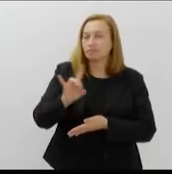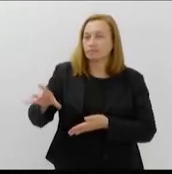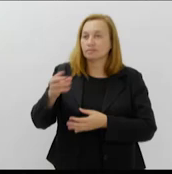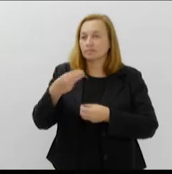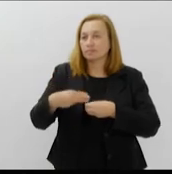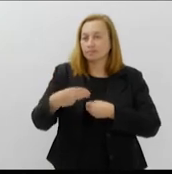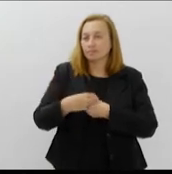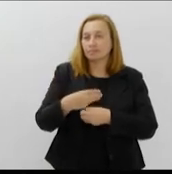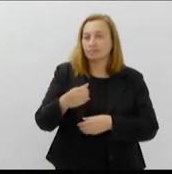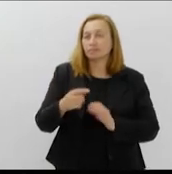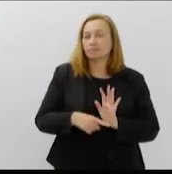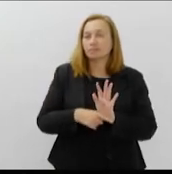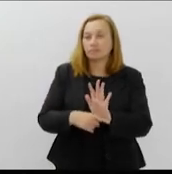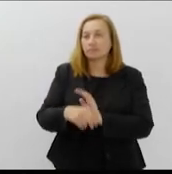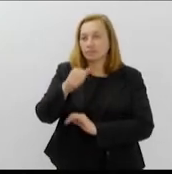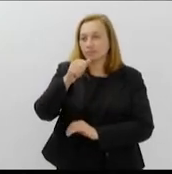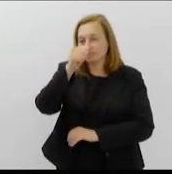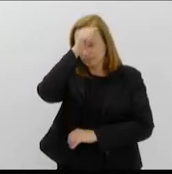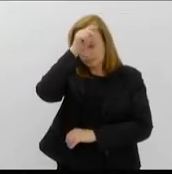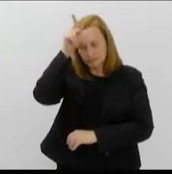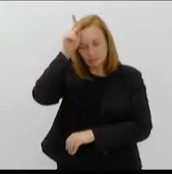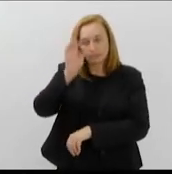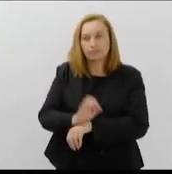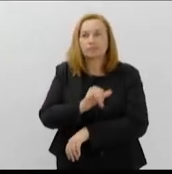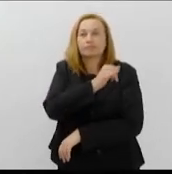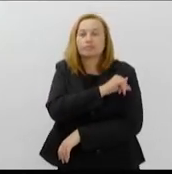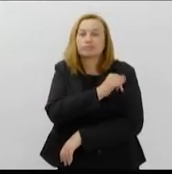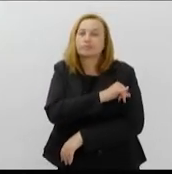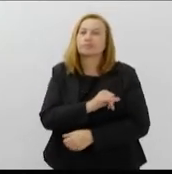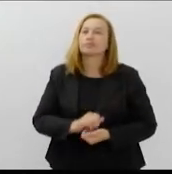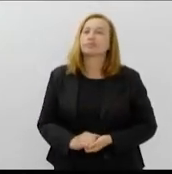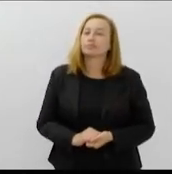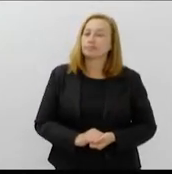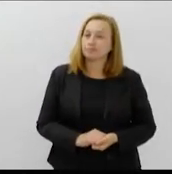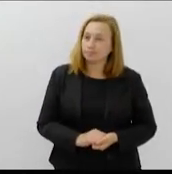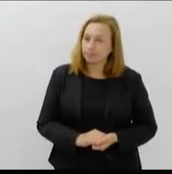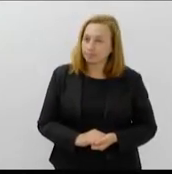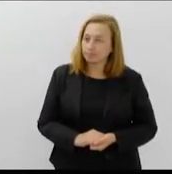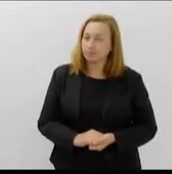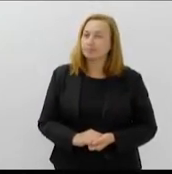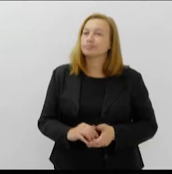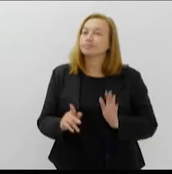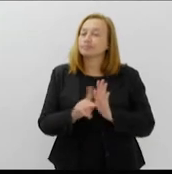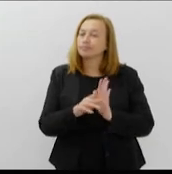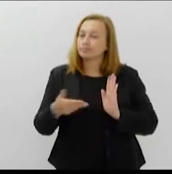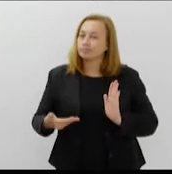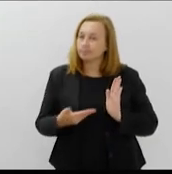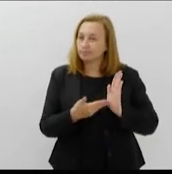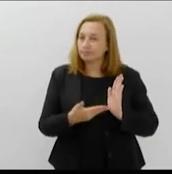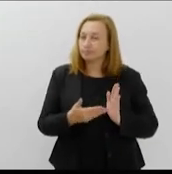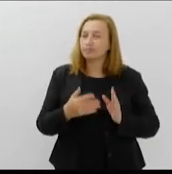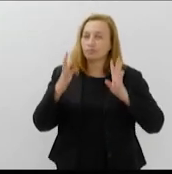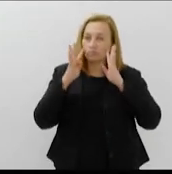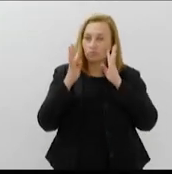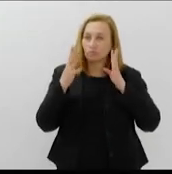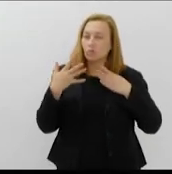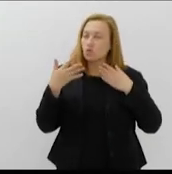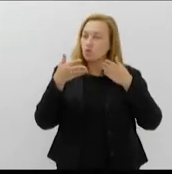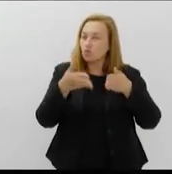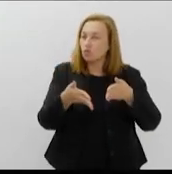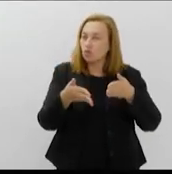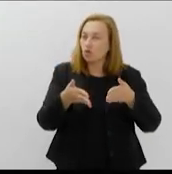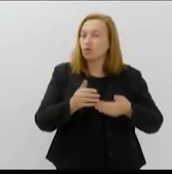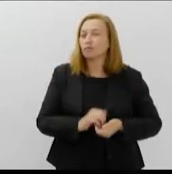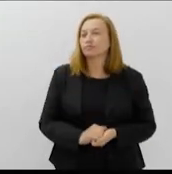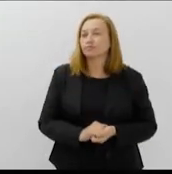do Estado do Rio de Janeiro. Enfim, especificamente sobre esse projeto, o foco é